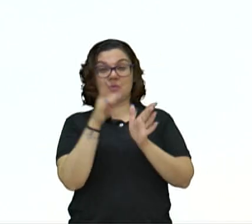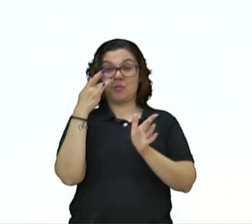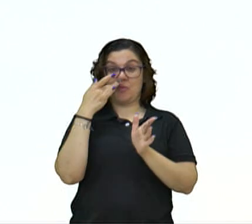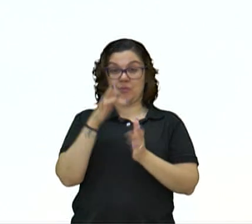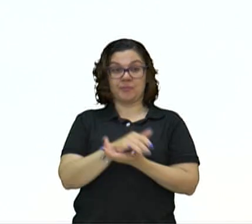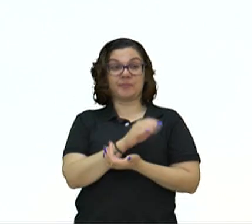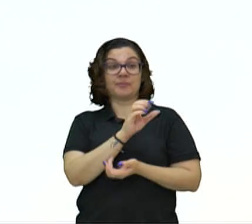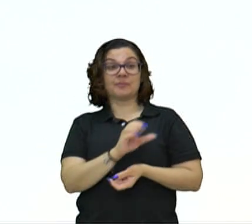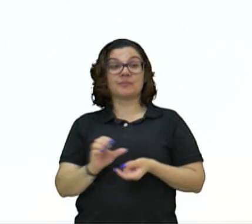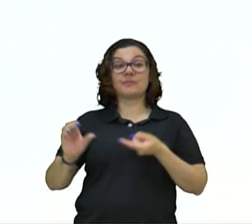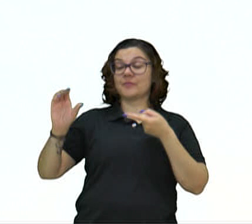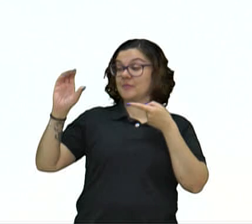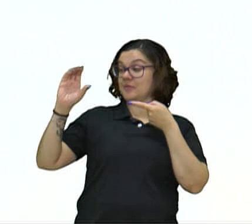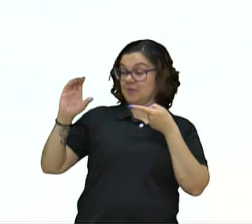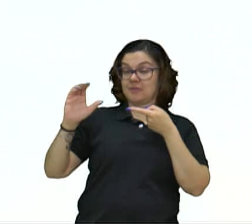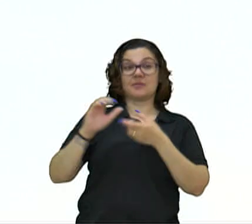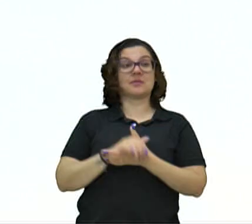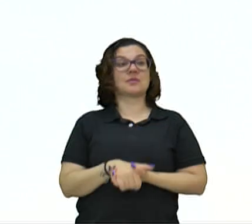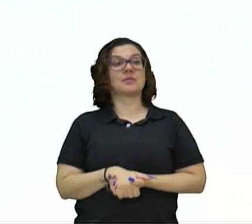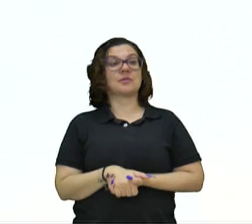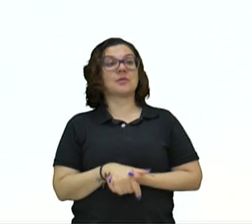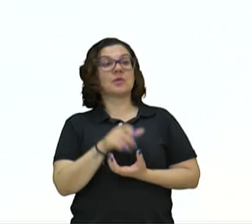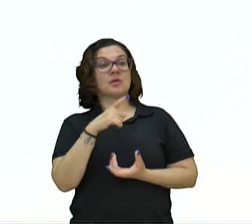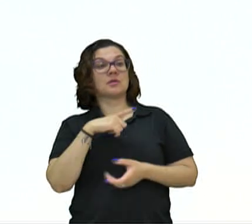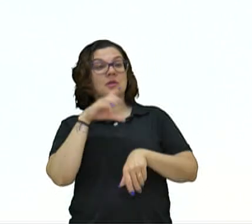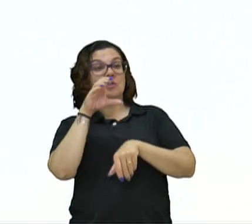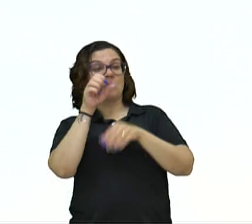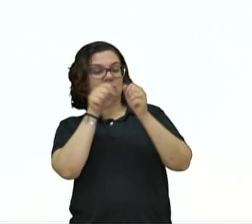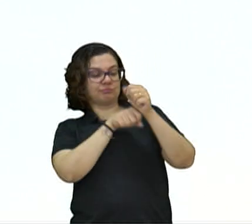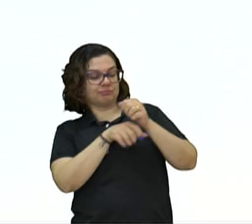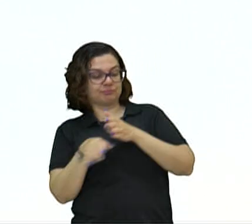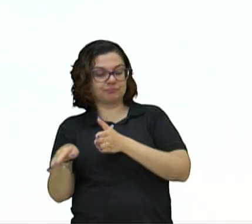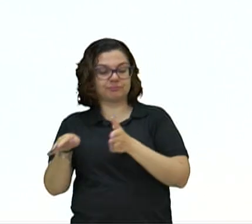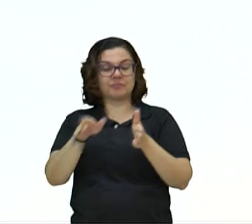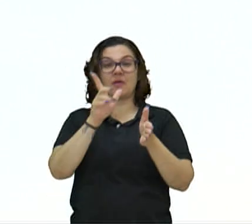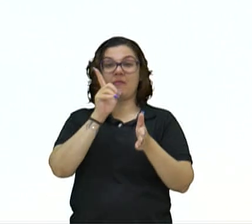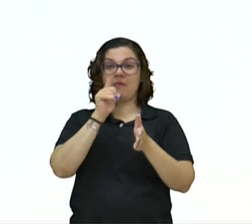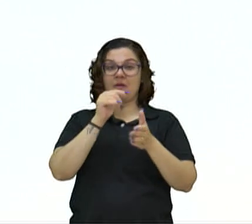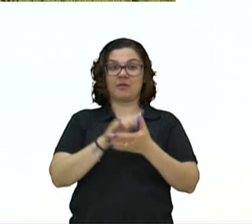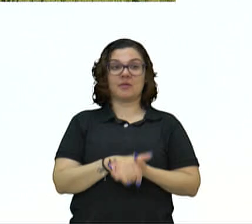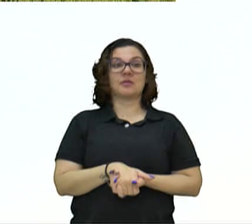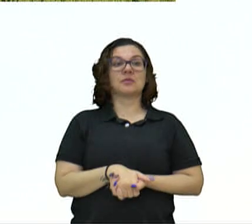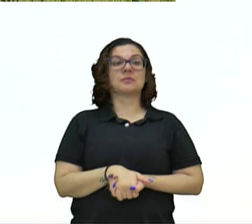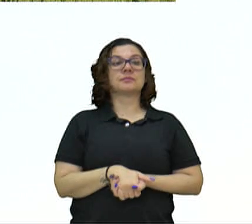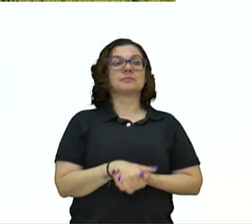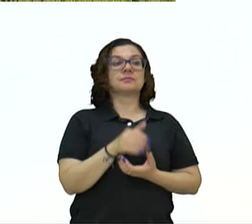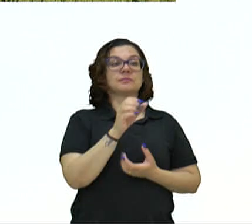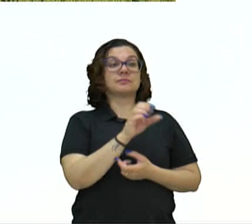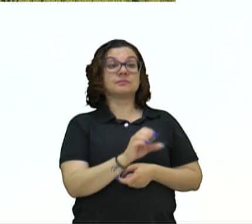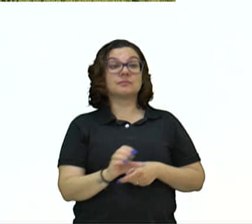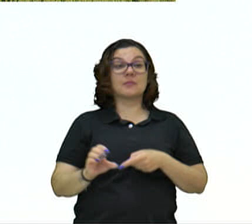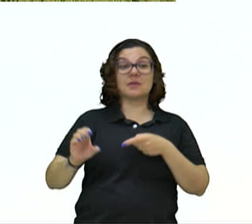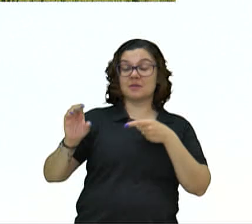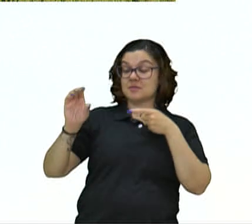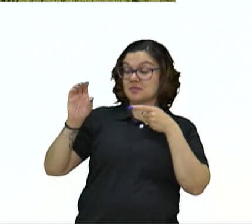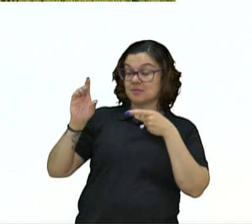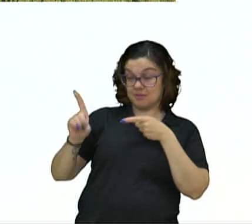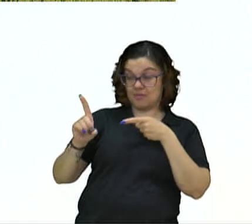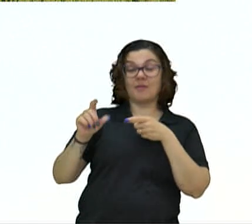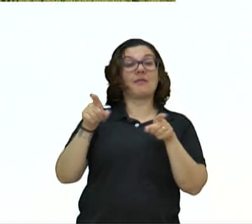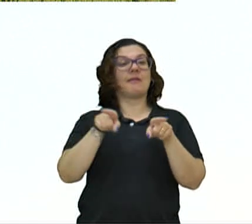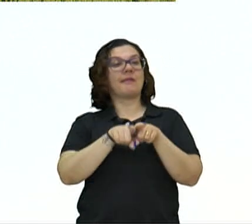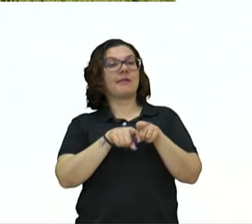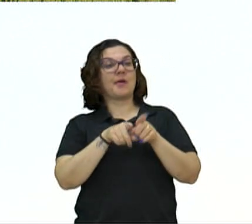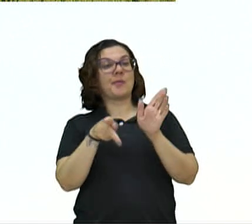1 ver na letra c temos um curso da água a água sendo representada aqui como recurso natural e na